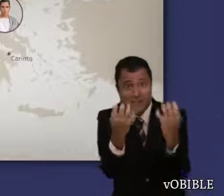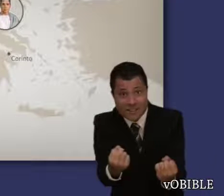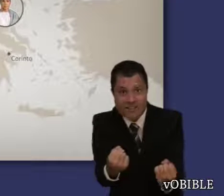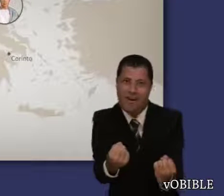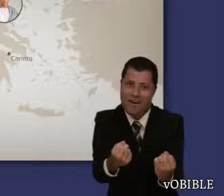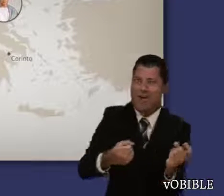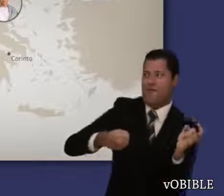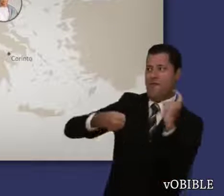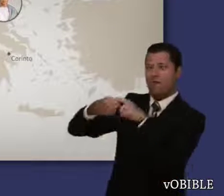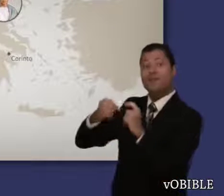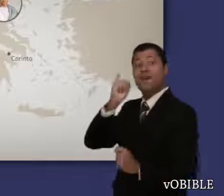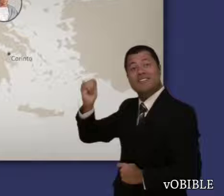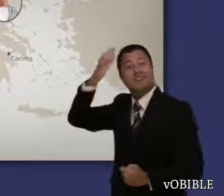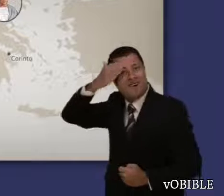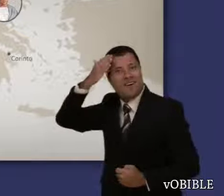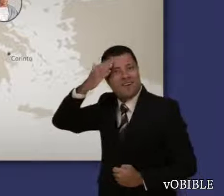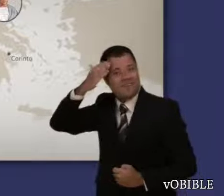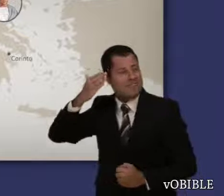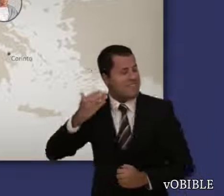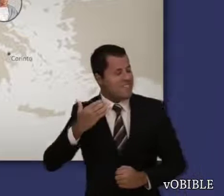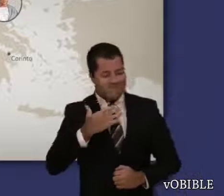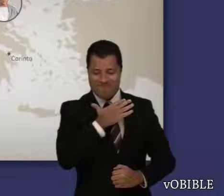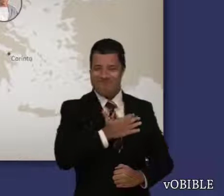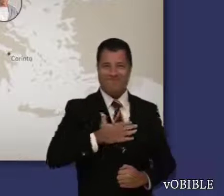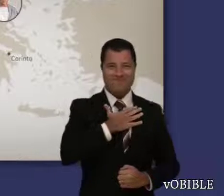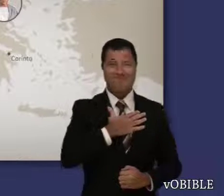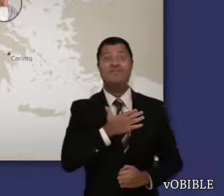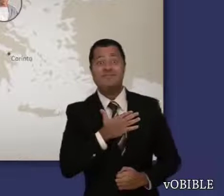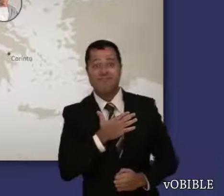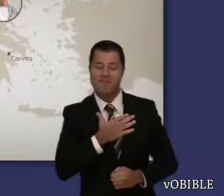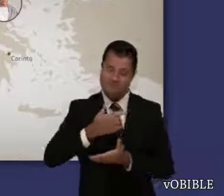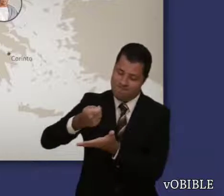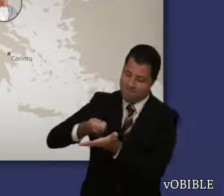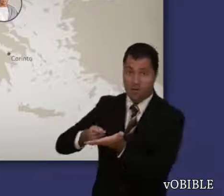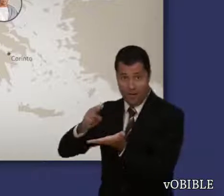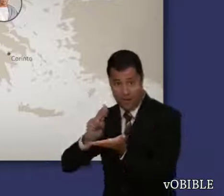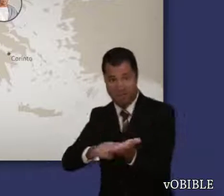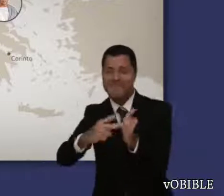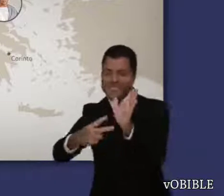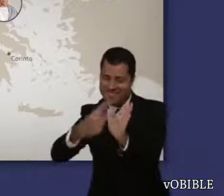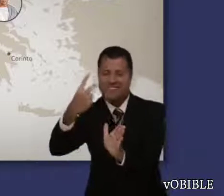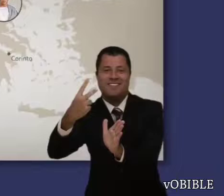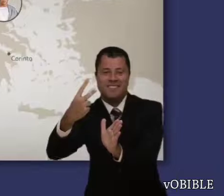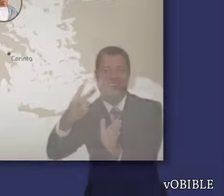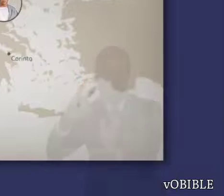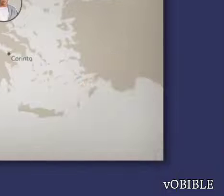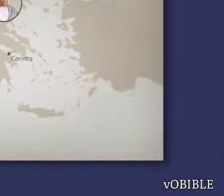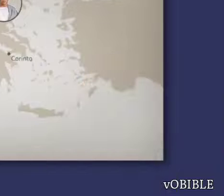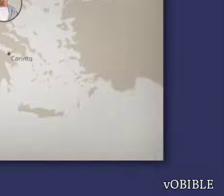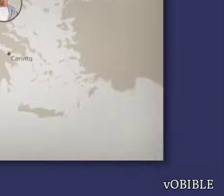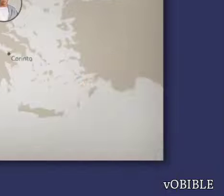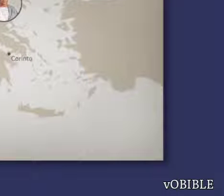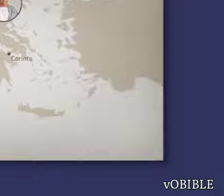Depois, Tito saiu de Corinto e viajou até onde Paulo estava. O bom relatório de Tito deixou Paulo muito feliz e, por isso,